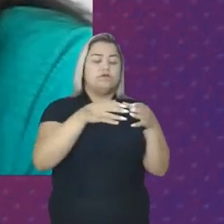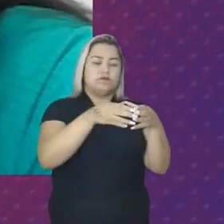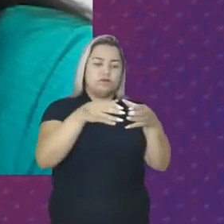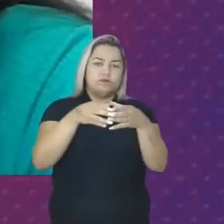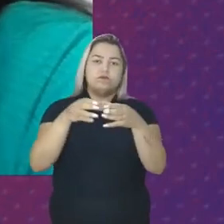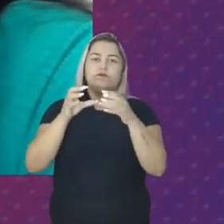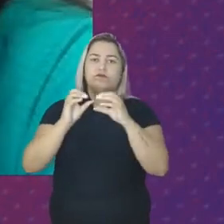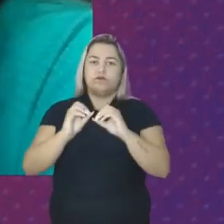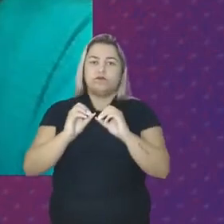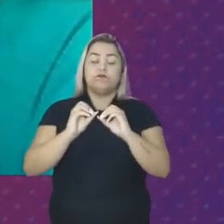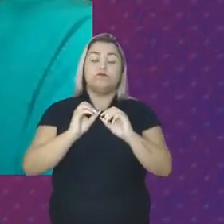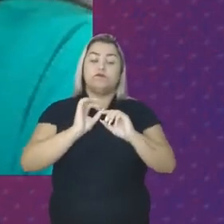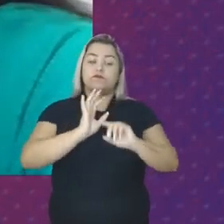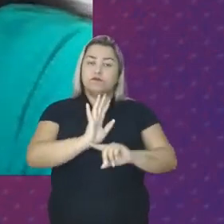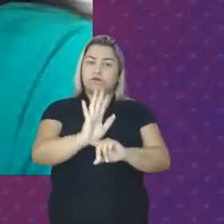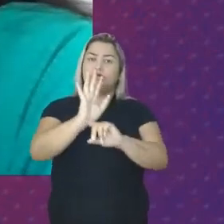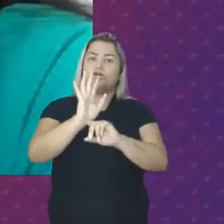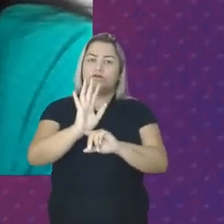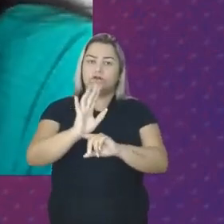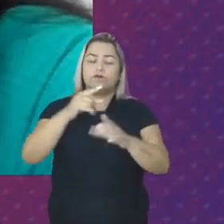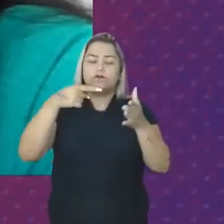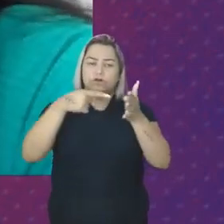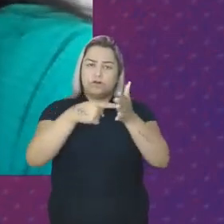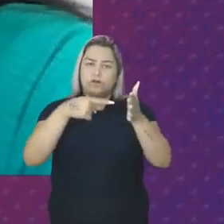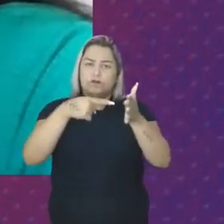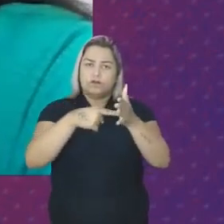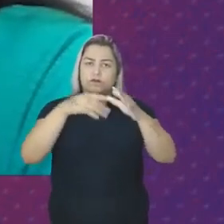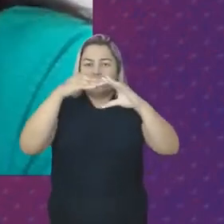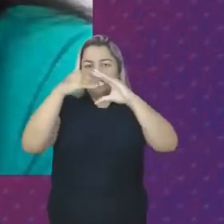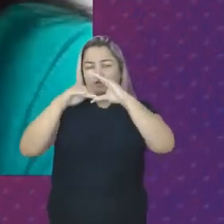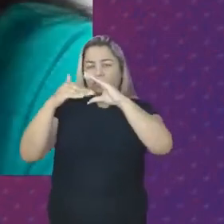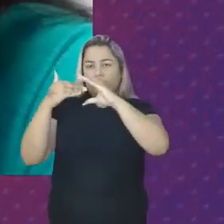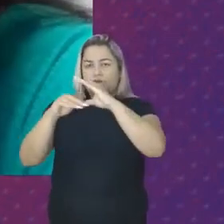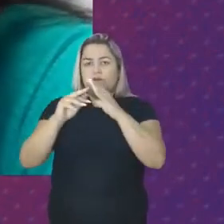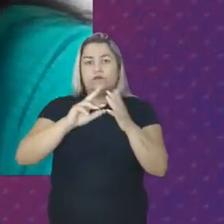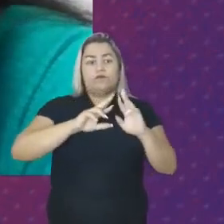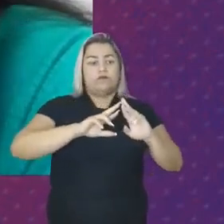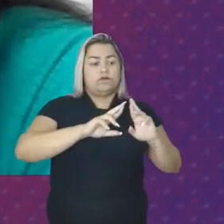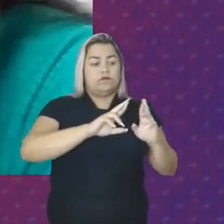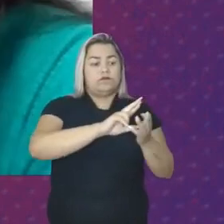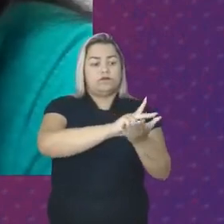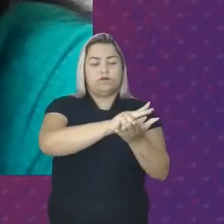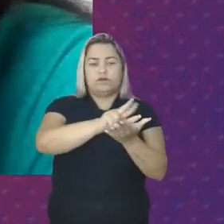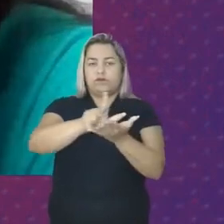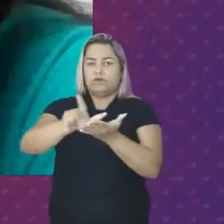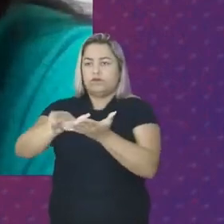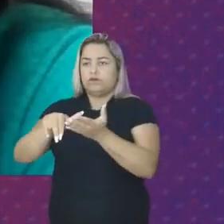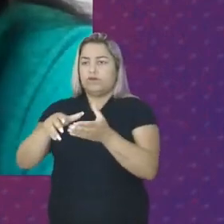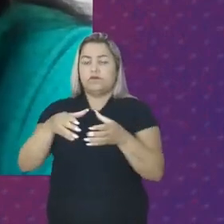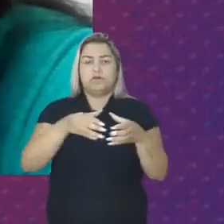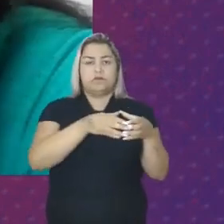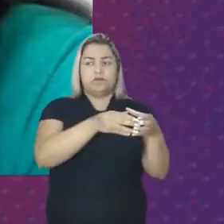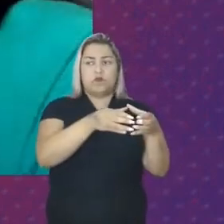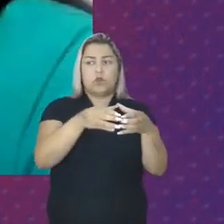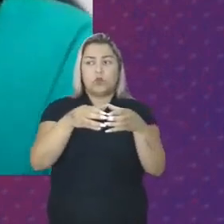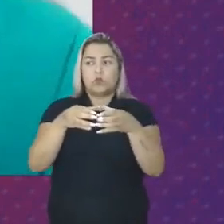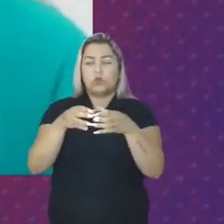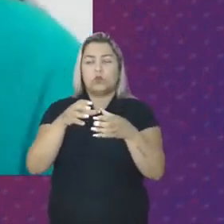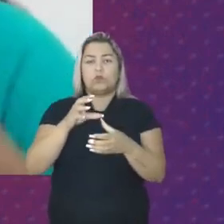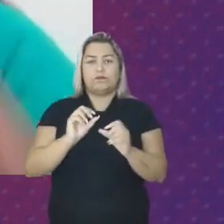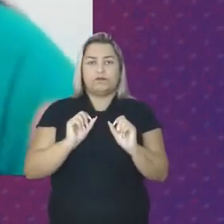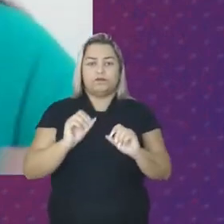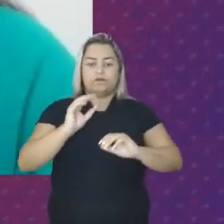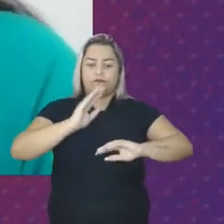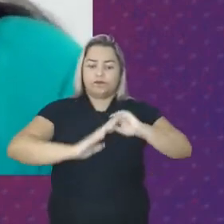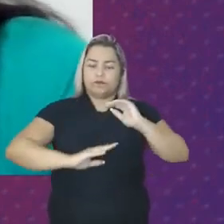atendimento, né? As denúncias, elas são encaminhadas para diversos órgãos, né? Sem pactuação com esses órgãos,